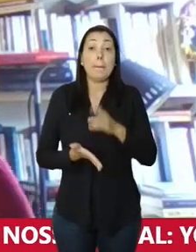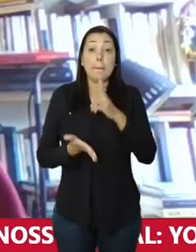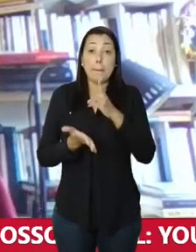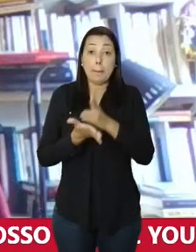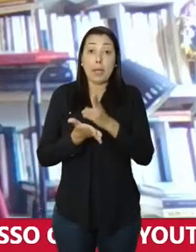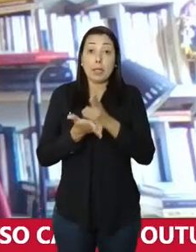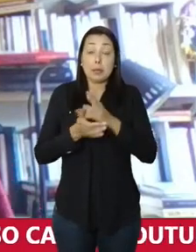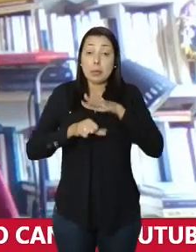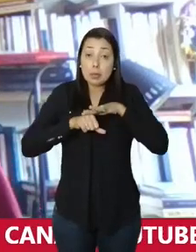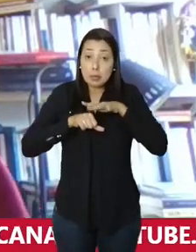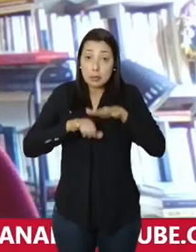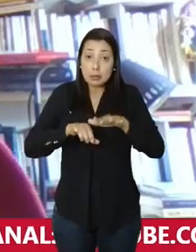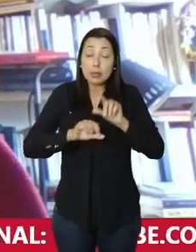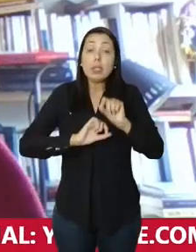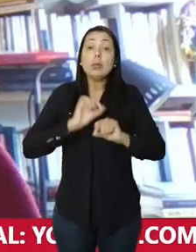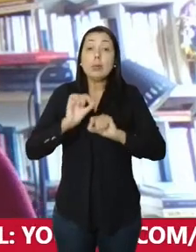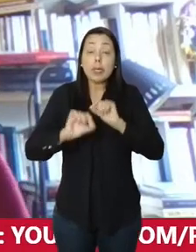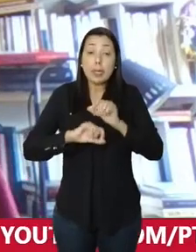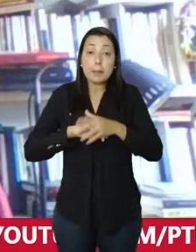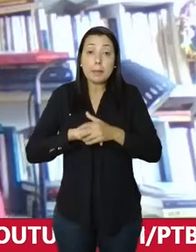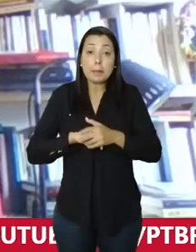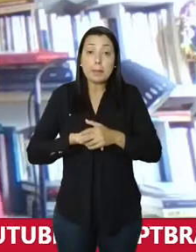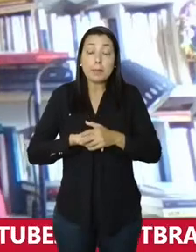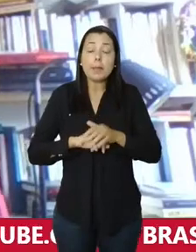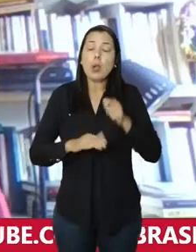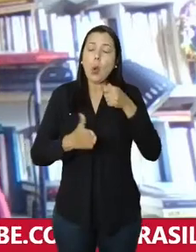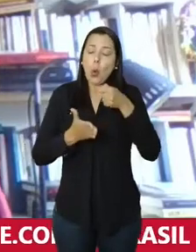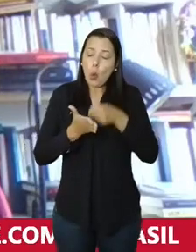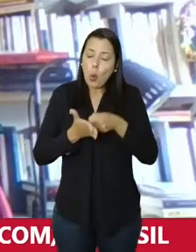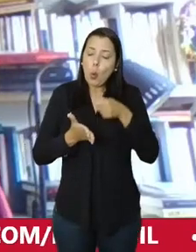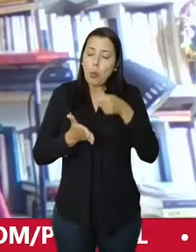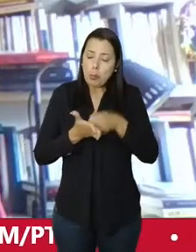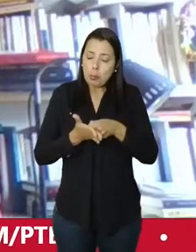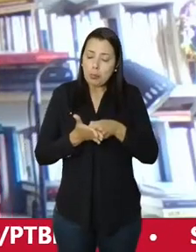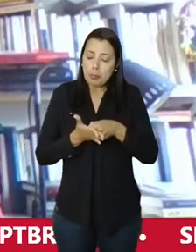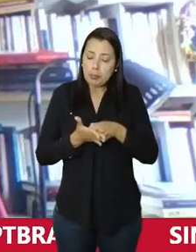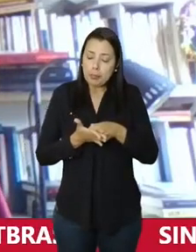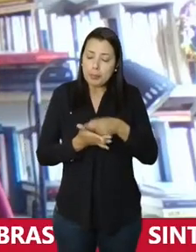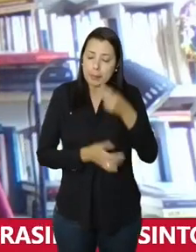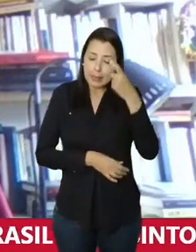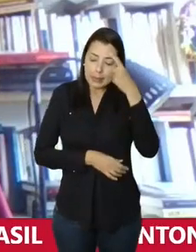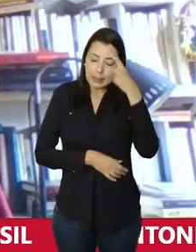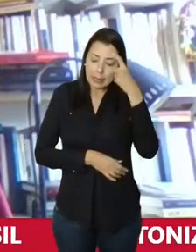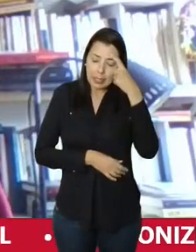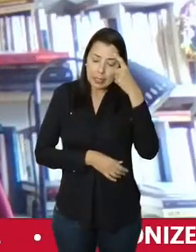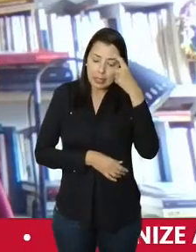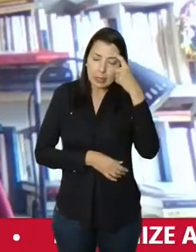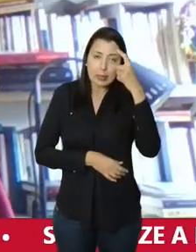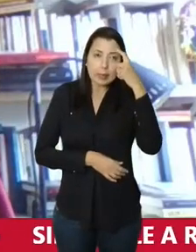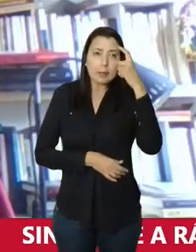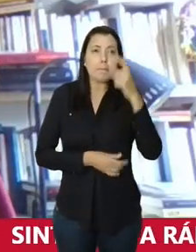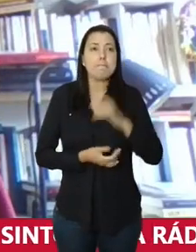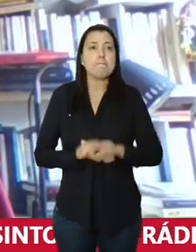mesmo na pandemia, que nos obriga a pensar